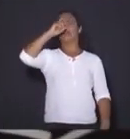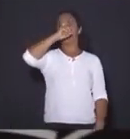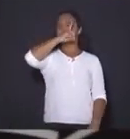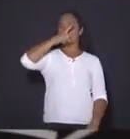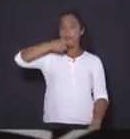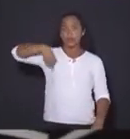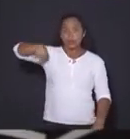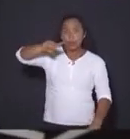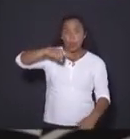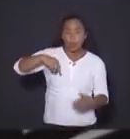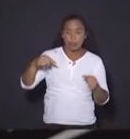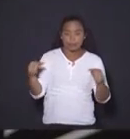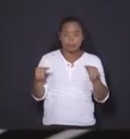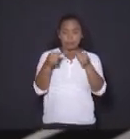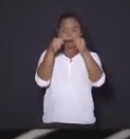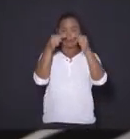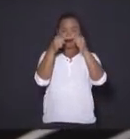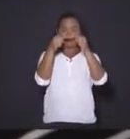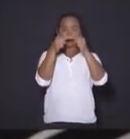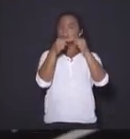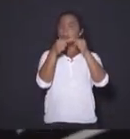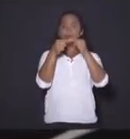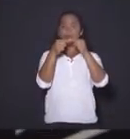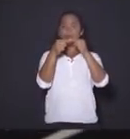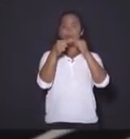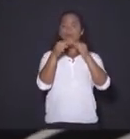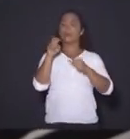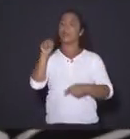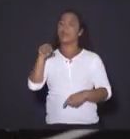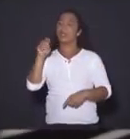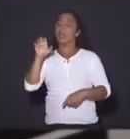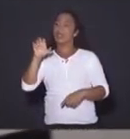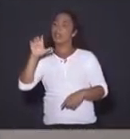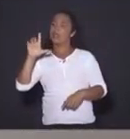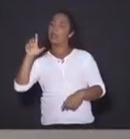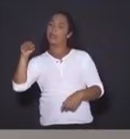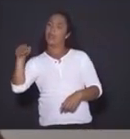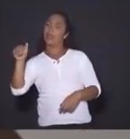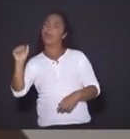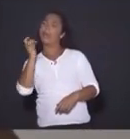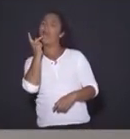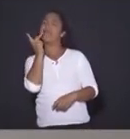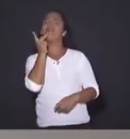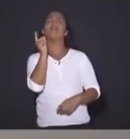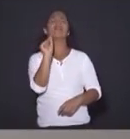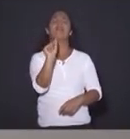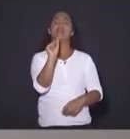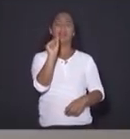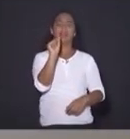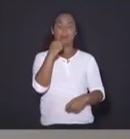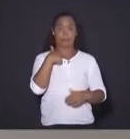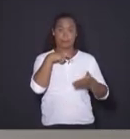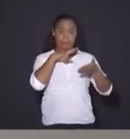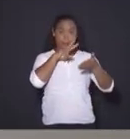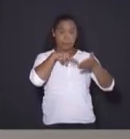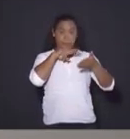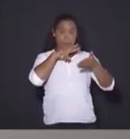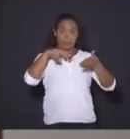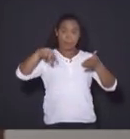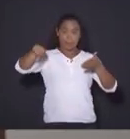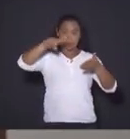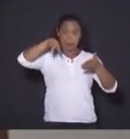né sobre o que afinal de contas o que a minha mãe tá falando e aí muito rapidamente eu quero letta nossa